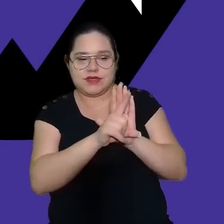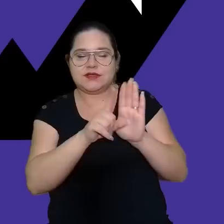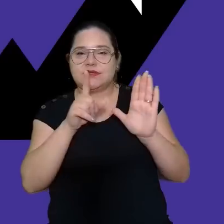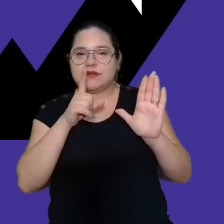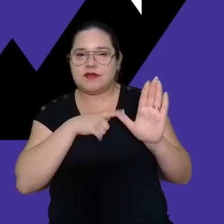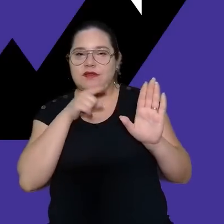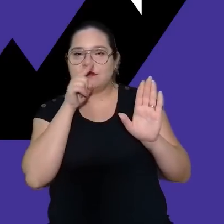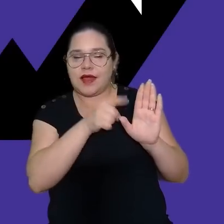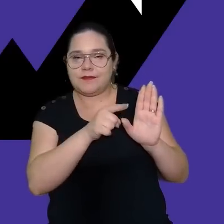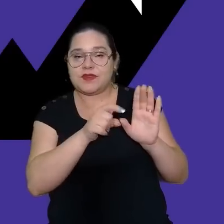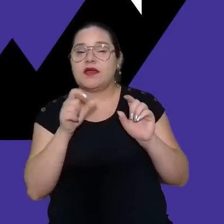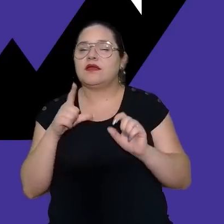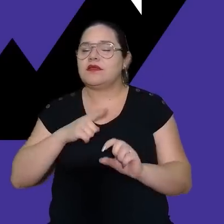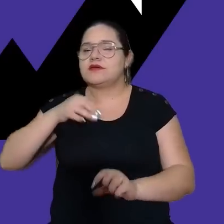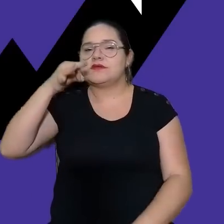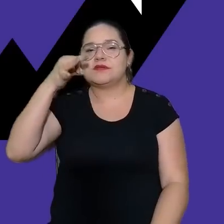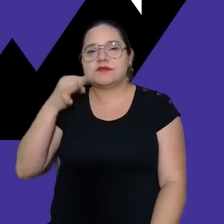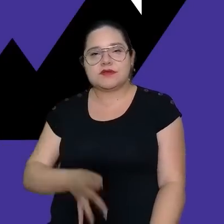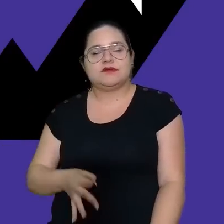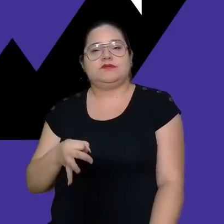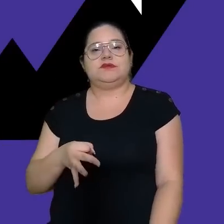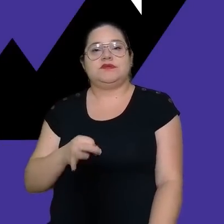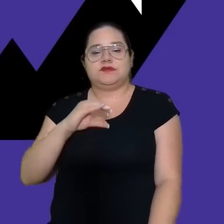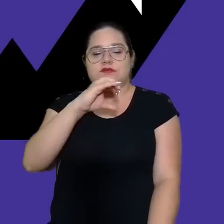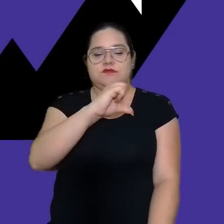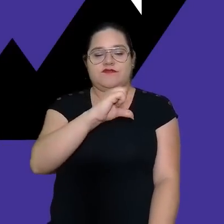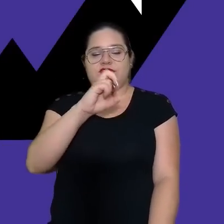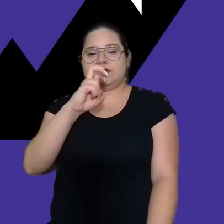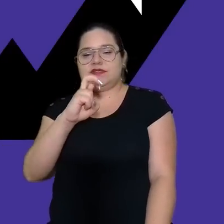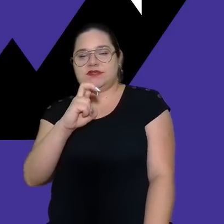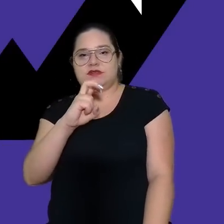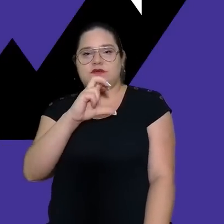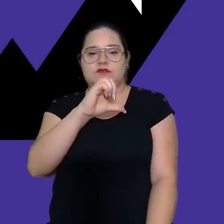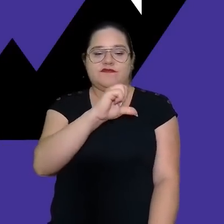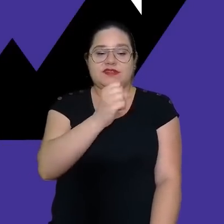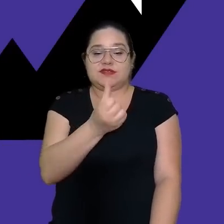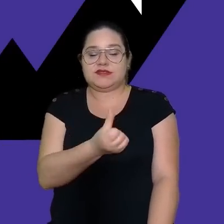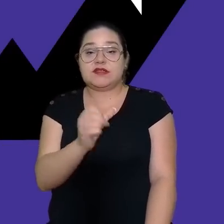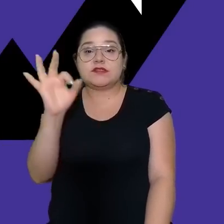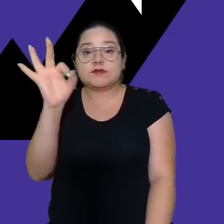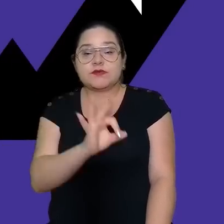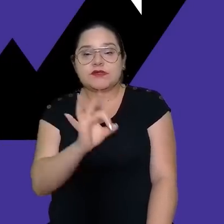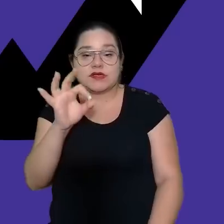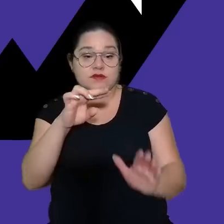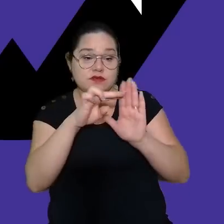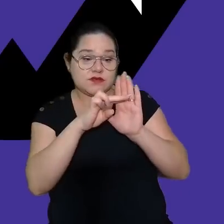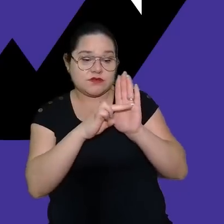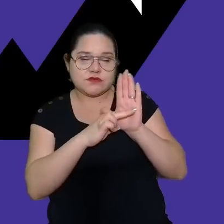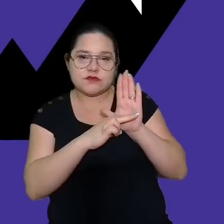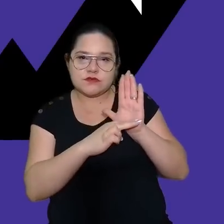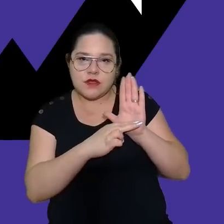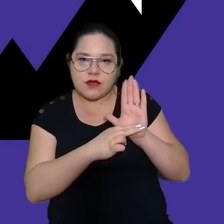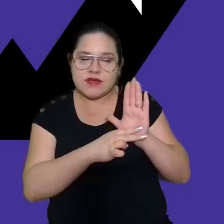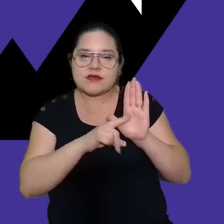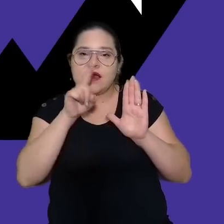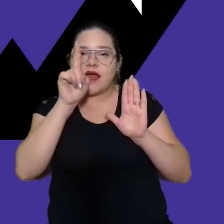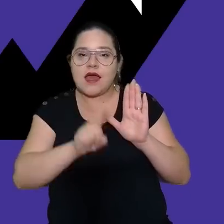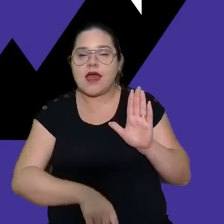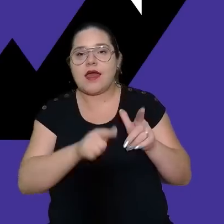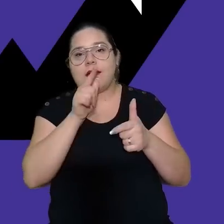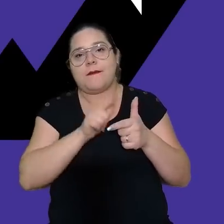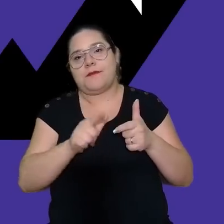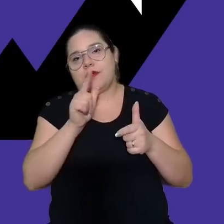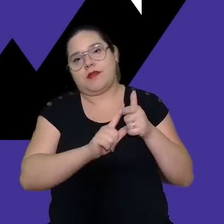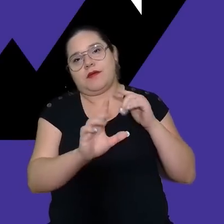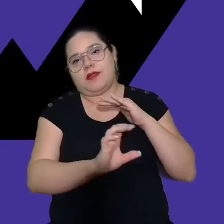pode ter certeza que 95%, 96% dessas normativas são problemas para as empresas.